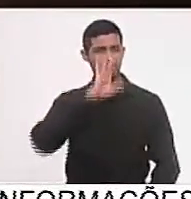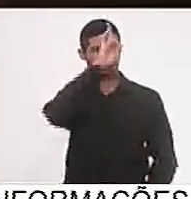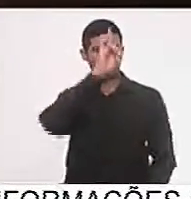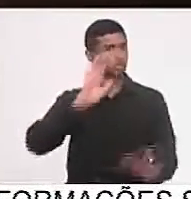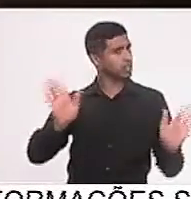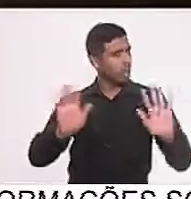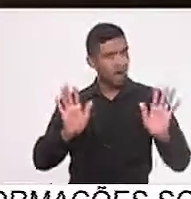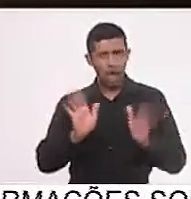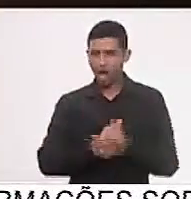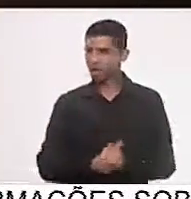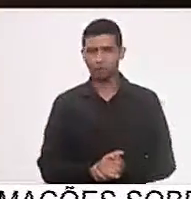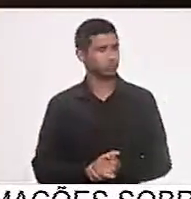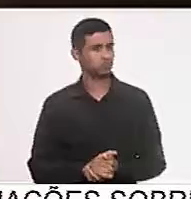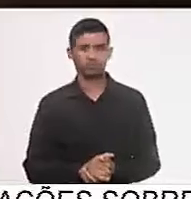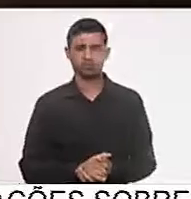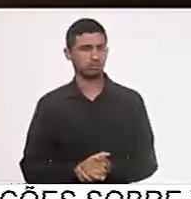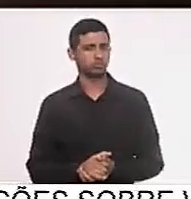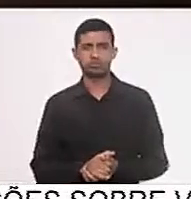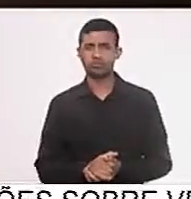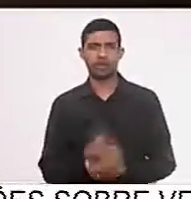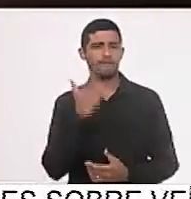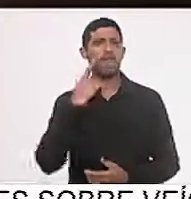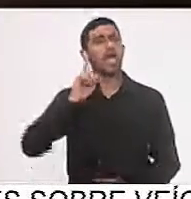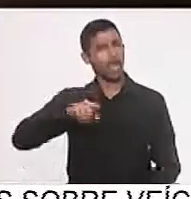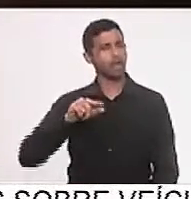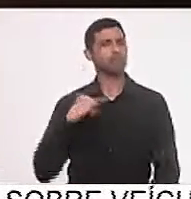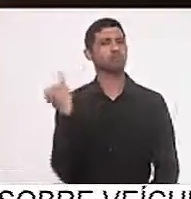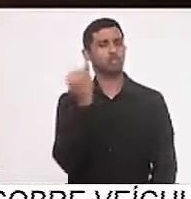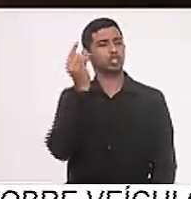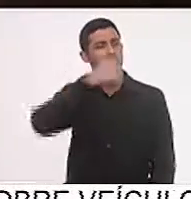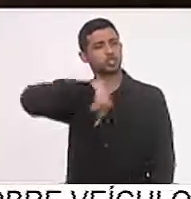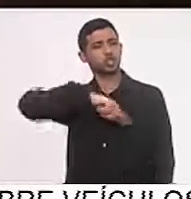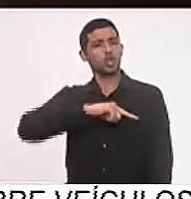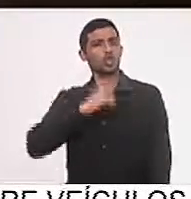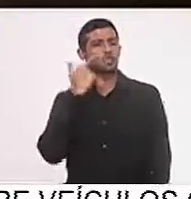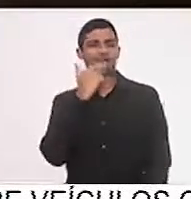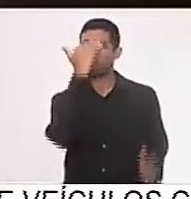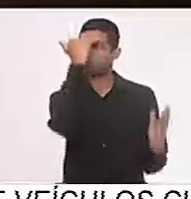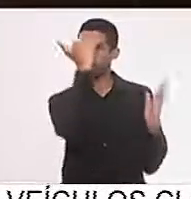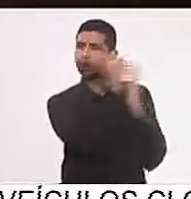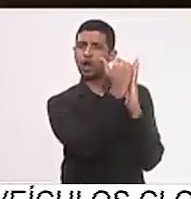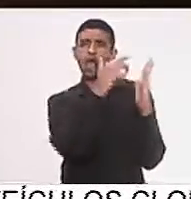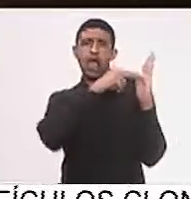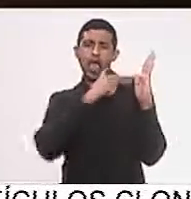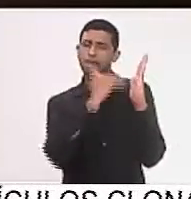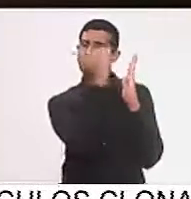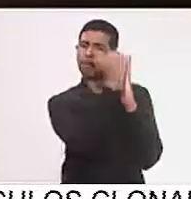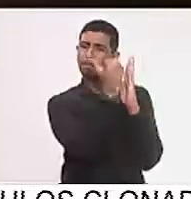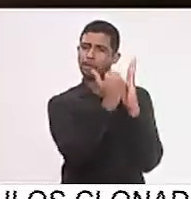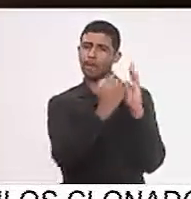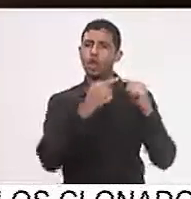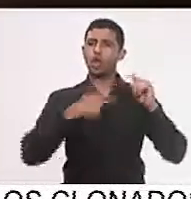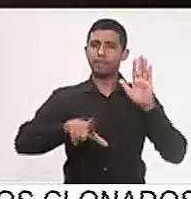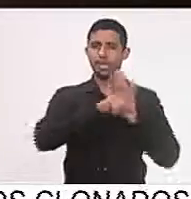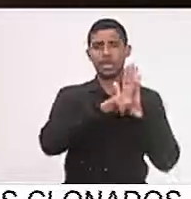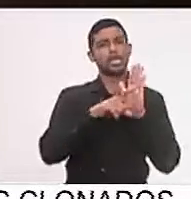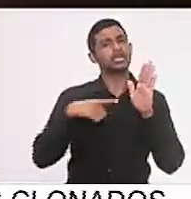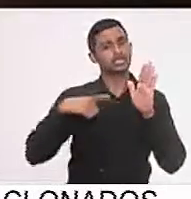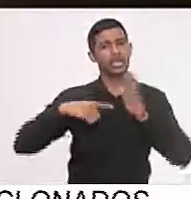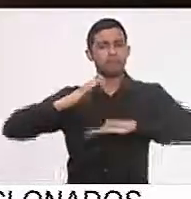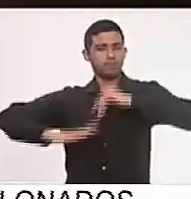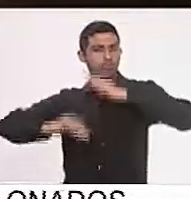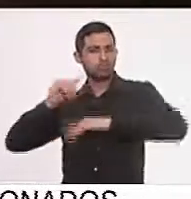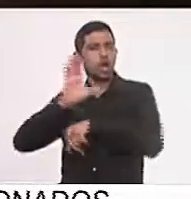um. Obviamente, é fundamental que se respeite os requisitos legais, a aptidão técnica,